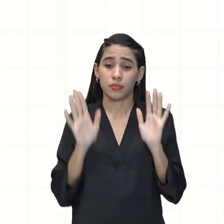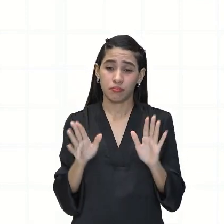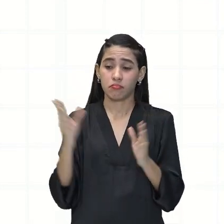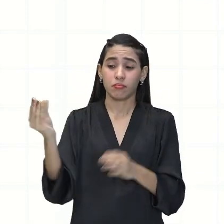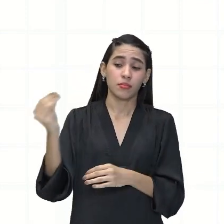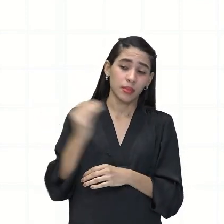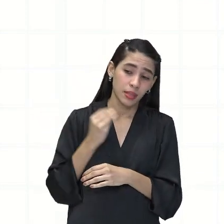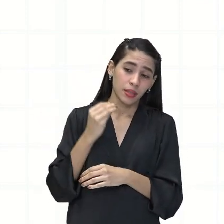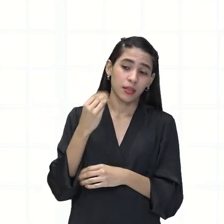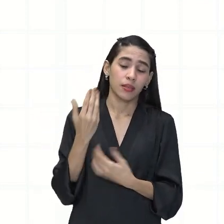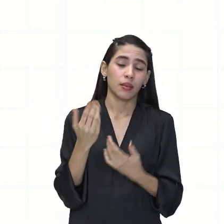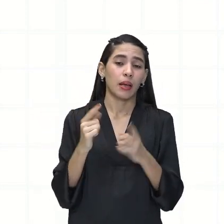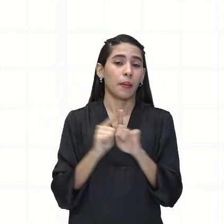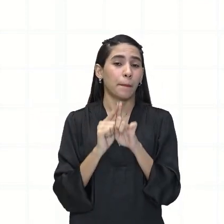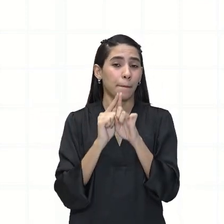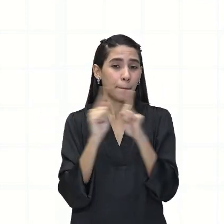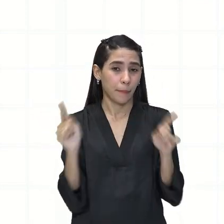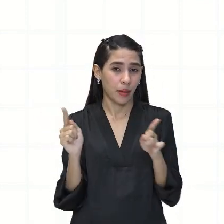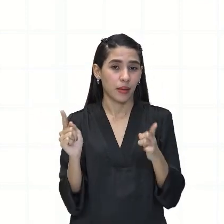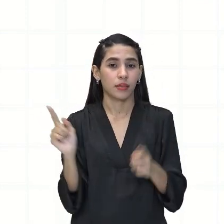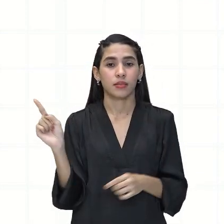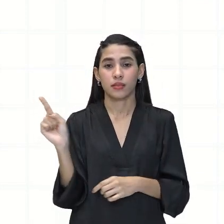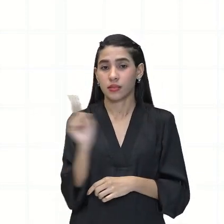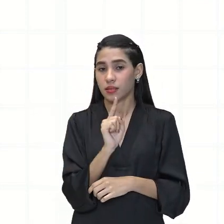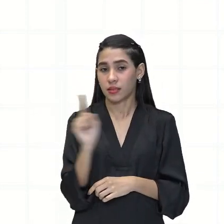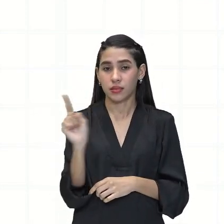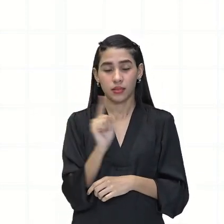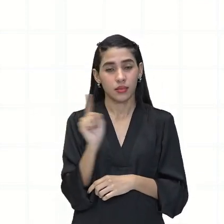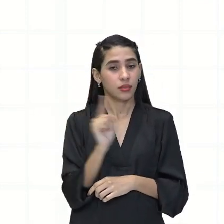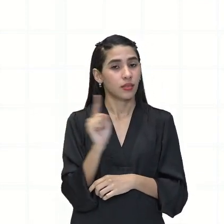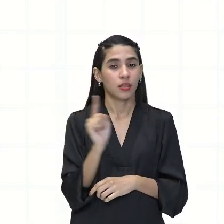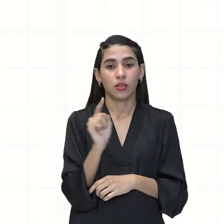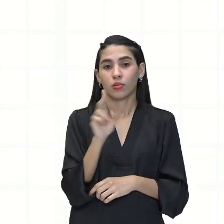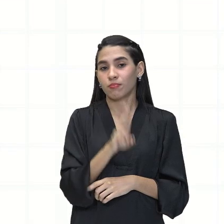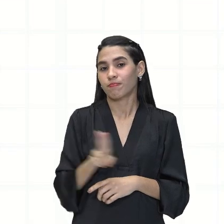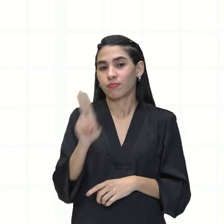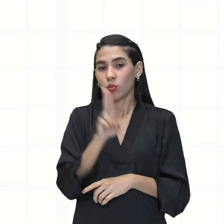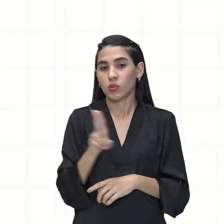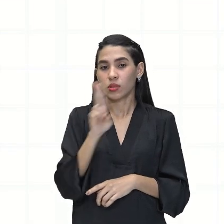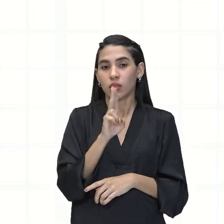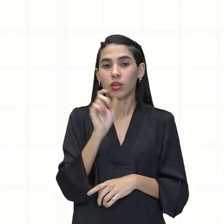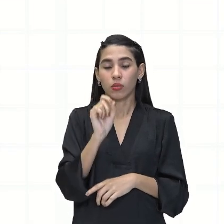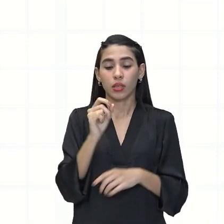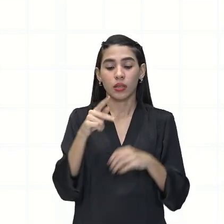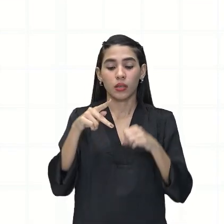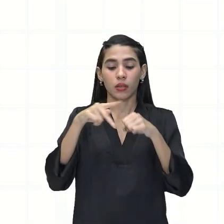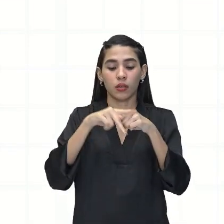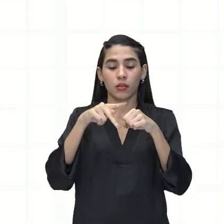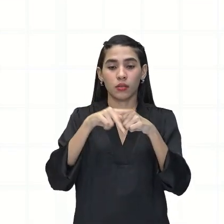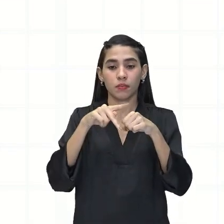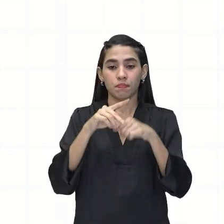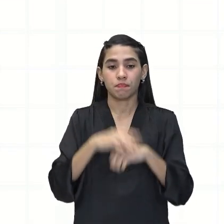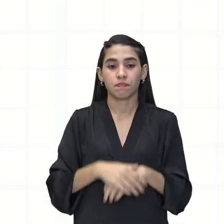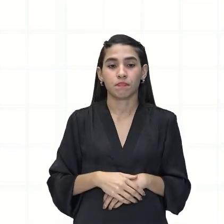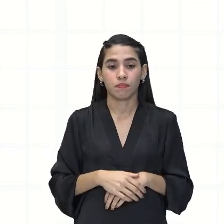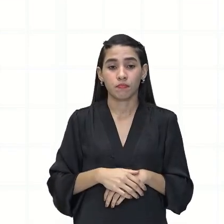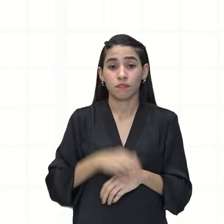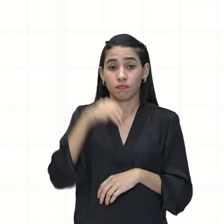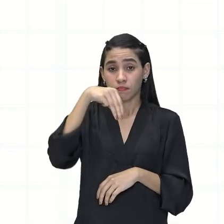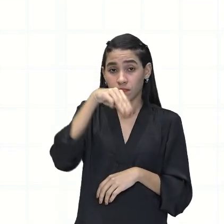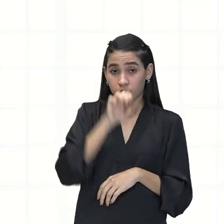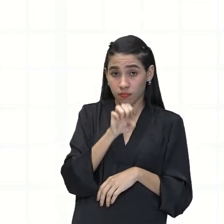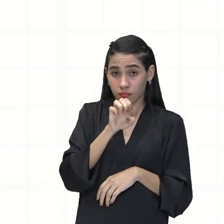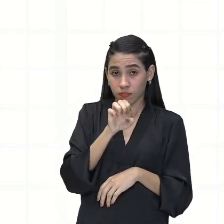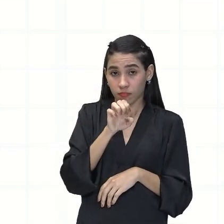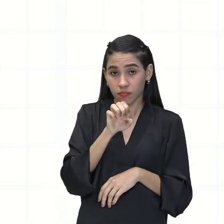dá, mas nós não podemos utilizar o pronome